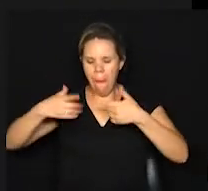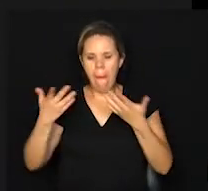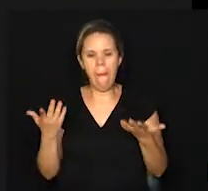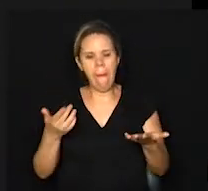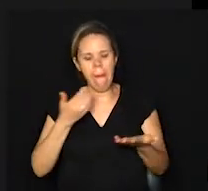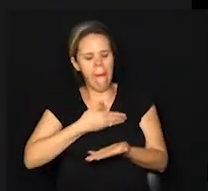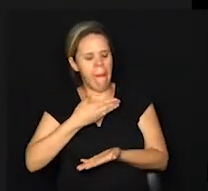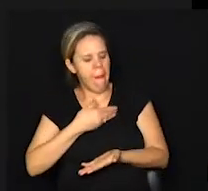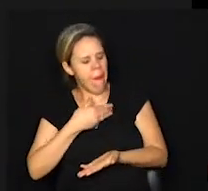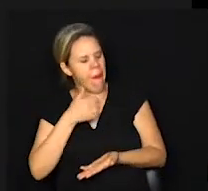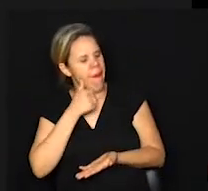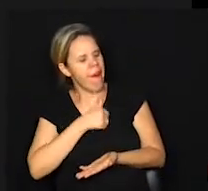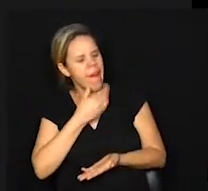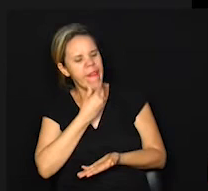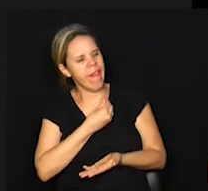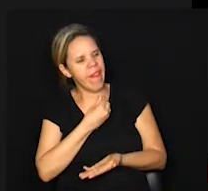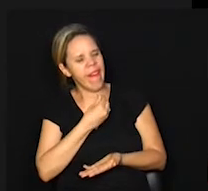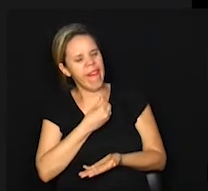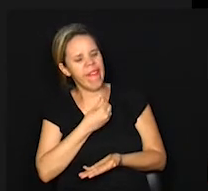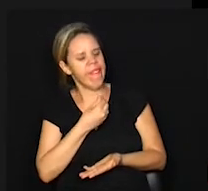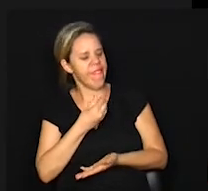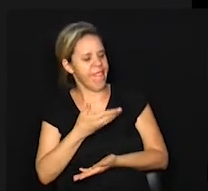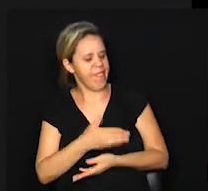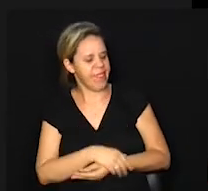minhas colegas e colegas